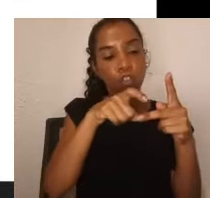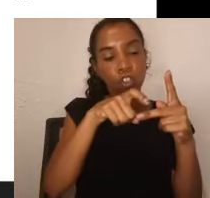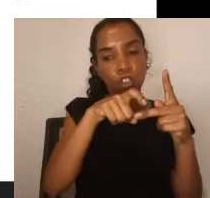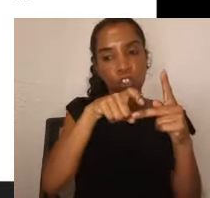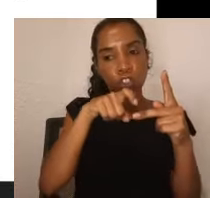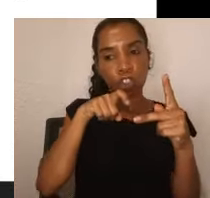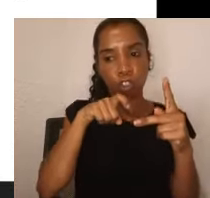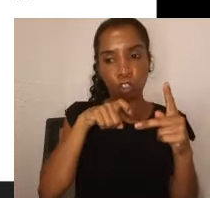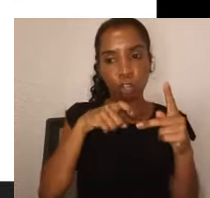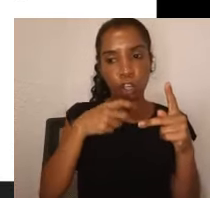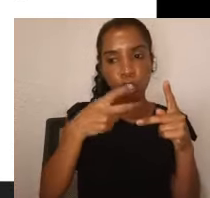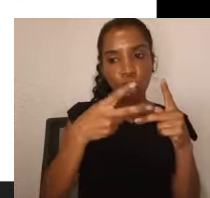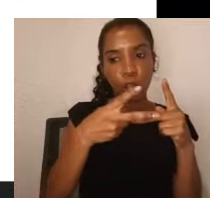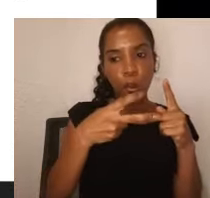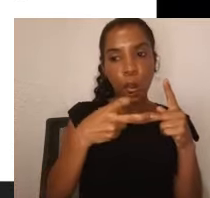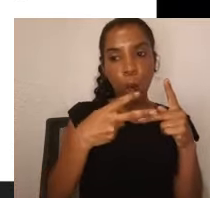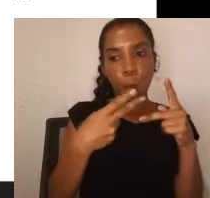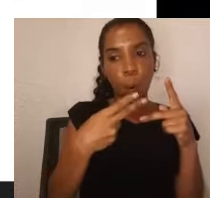direita.